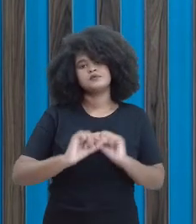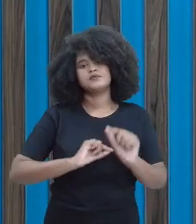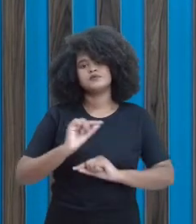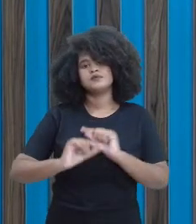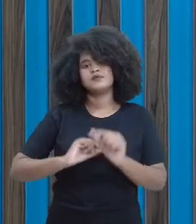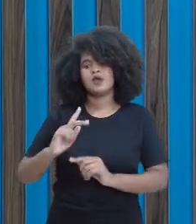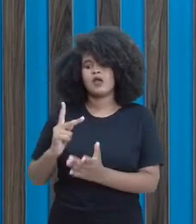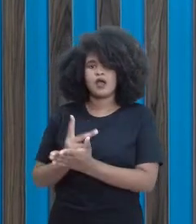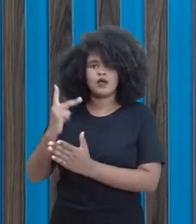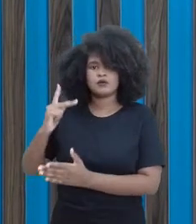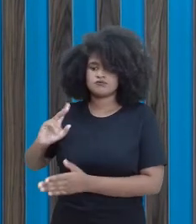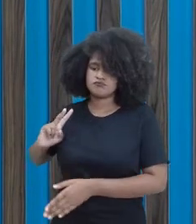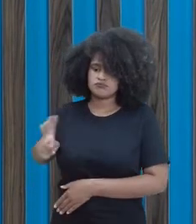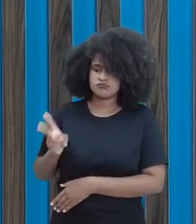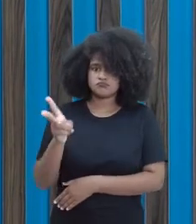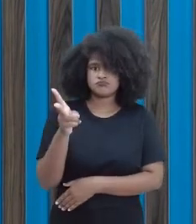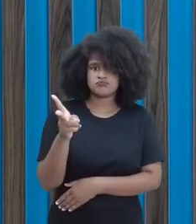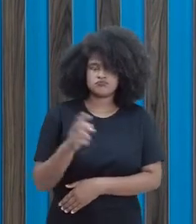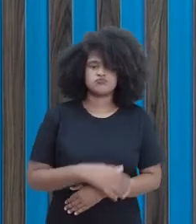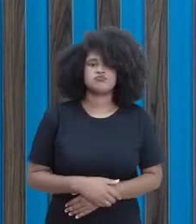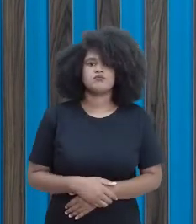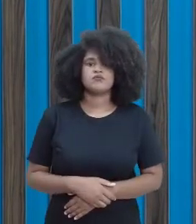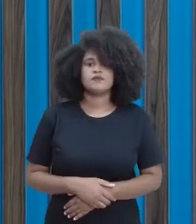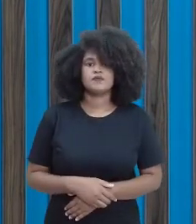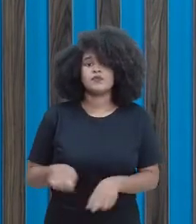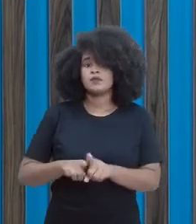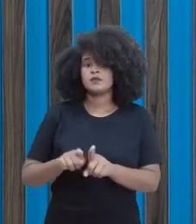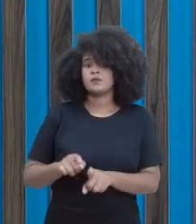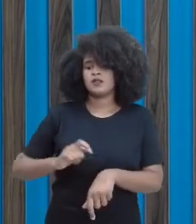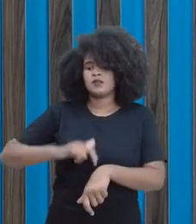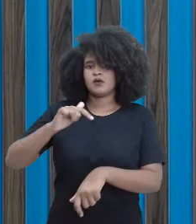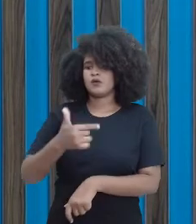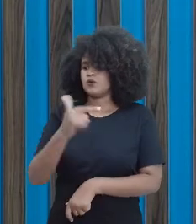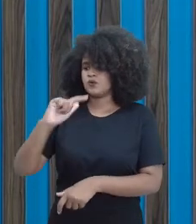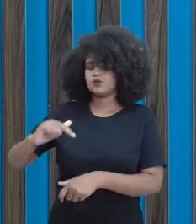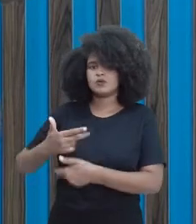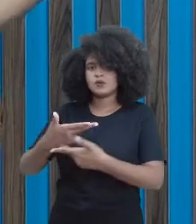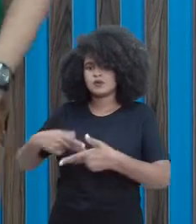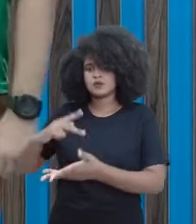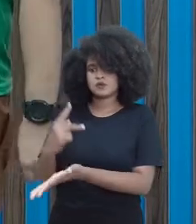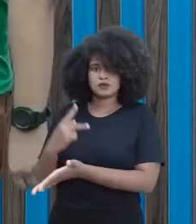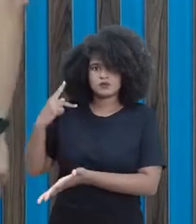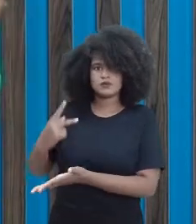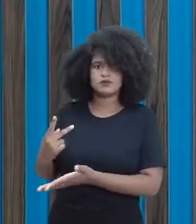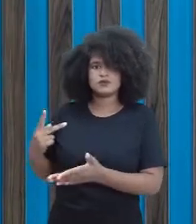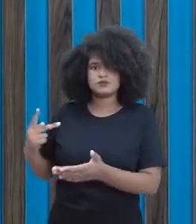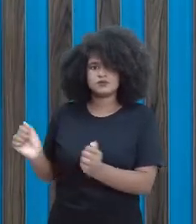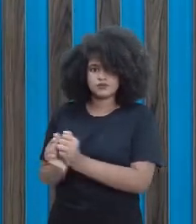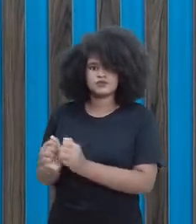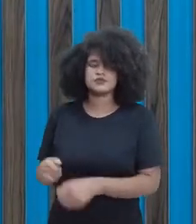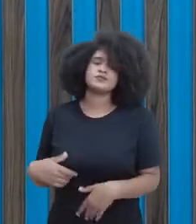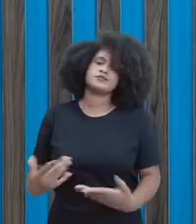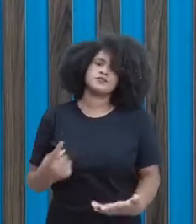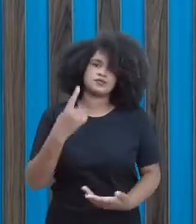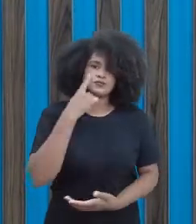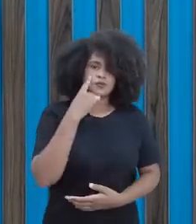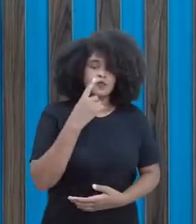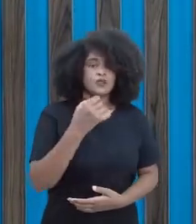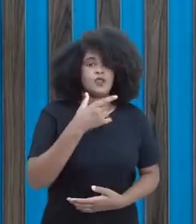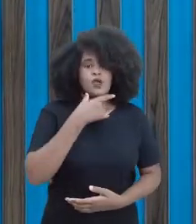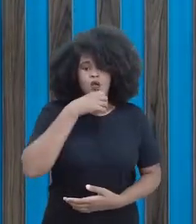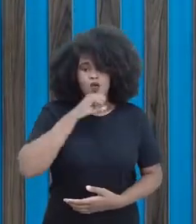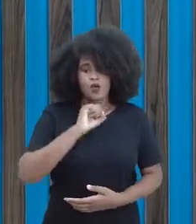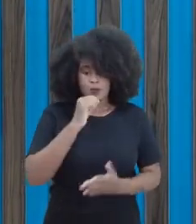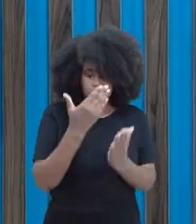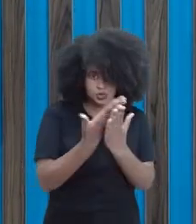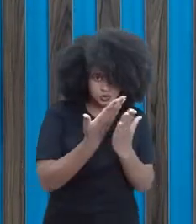de uma ação e uma outra ação aconteceu naquele momento. Ou seja, ele estava estudando no 14